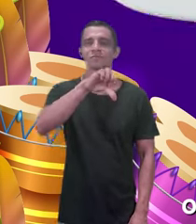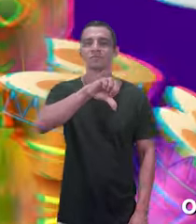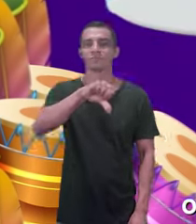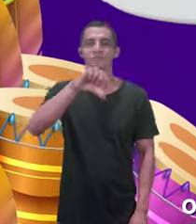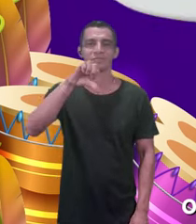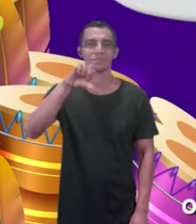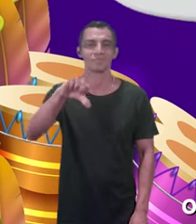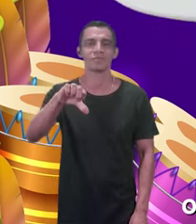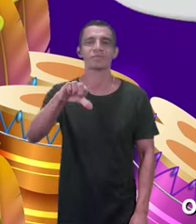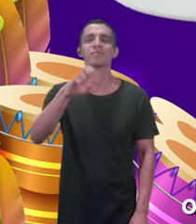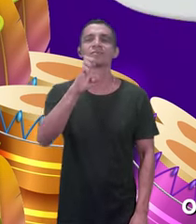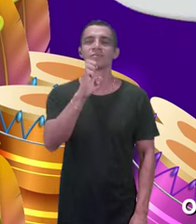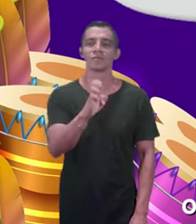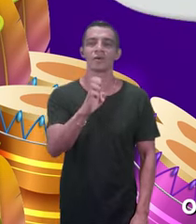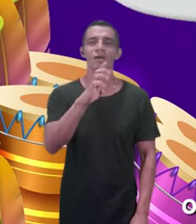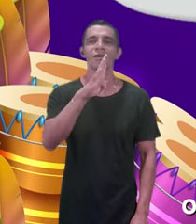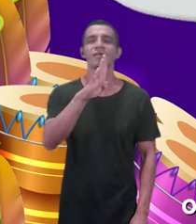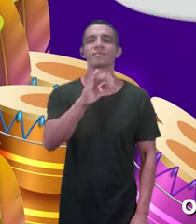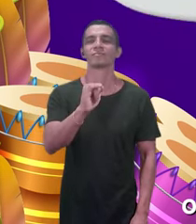R$ 21,98 no app. Iogurte Natural Batavo,